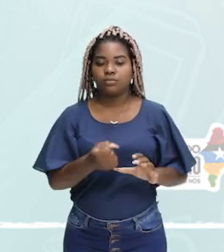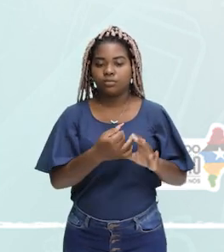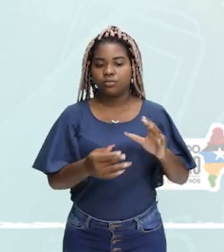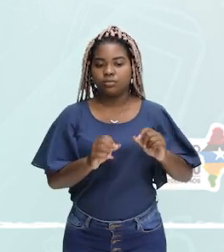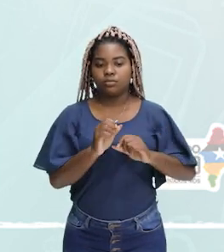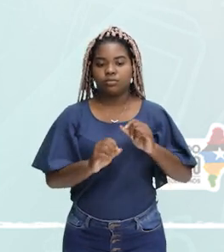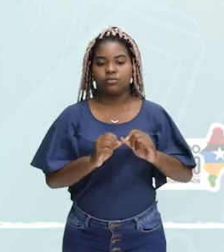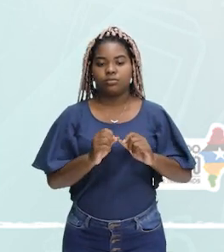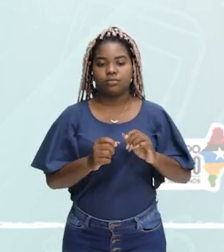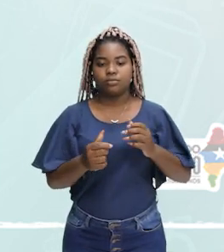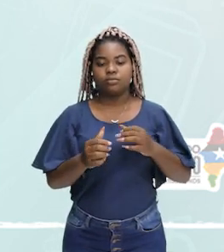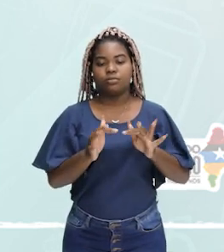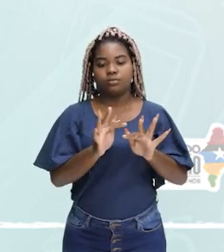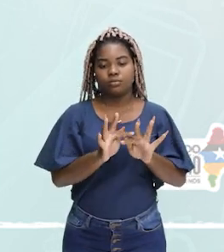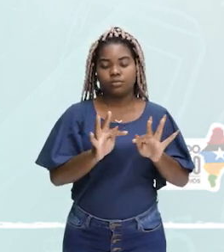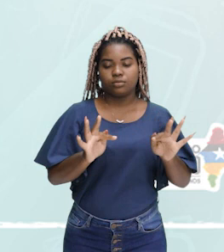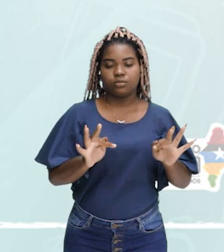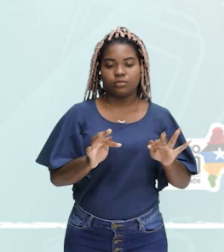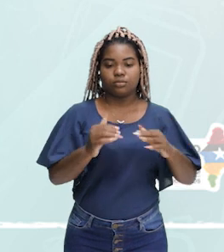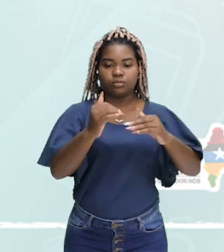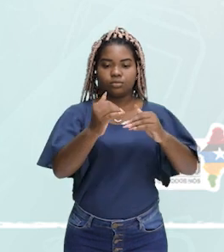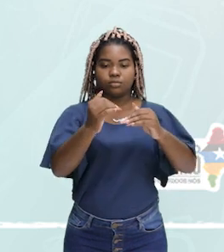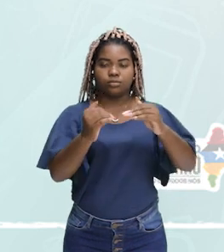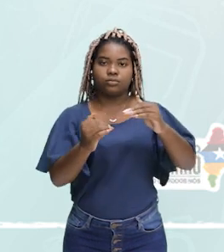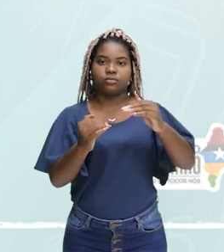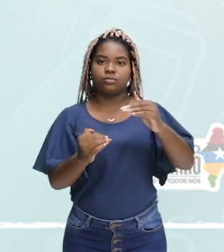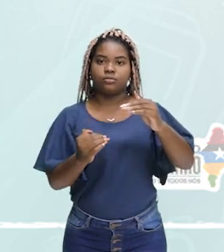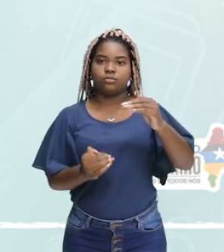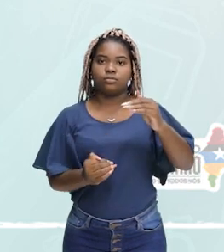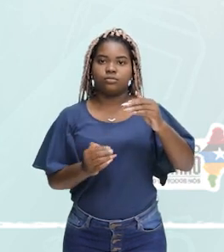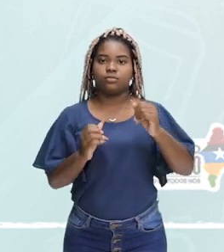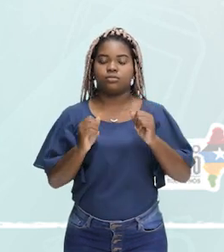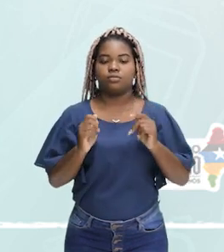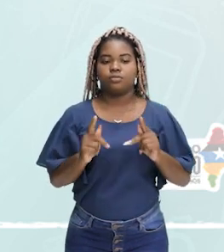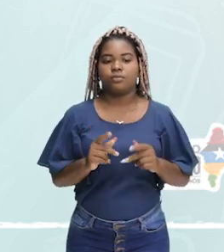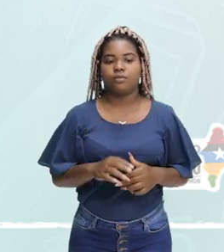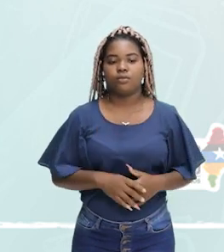de quem? De uma função decrescente, tá bom?